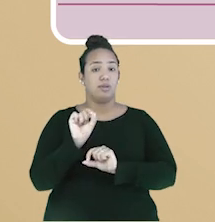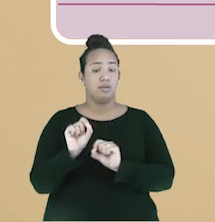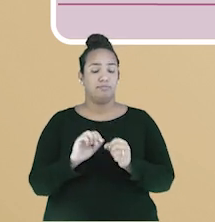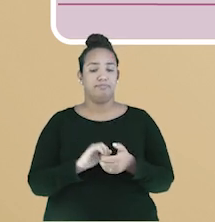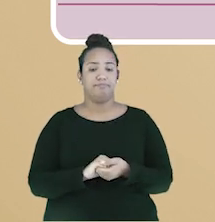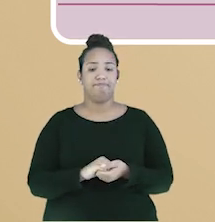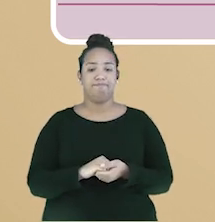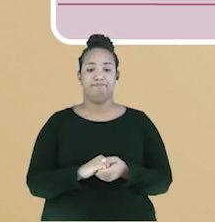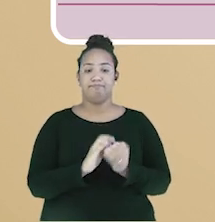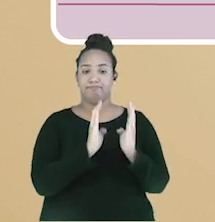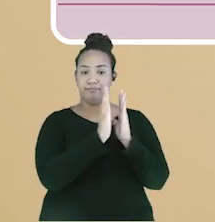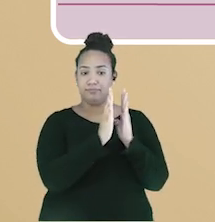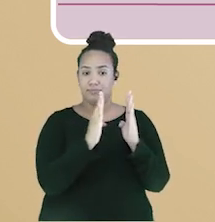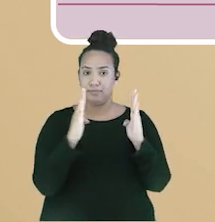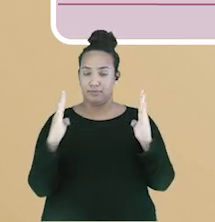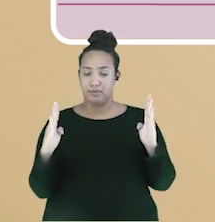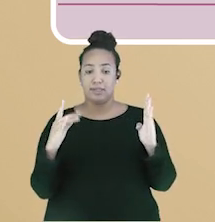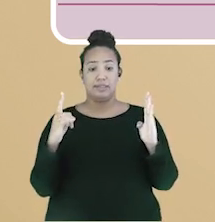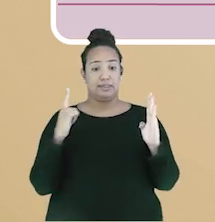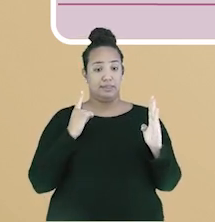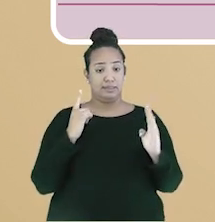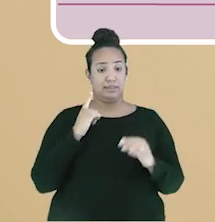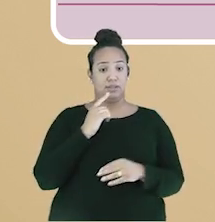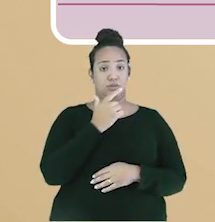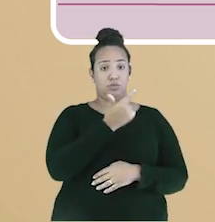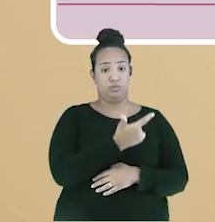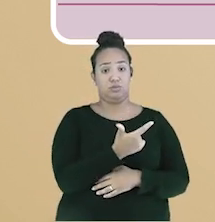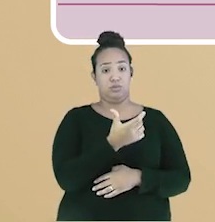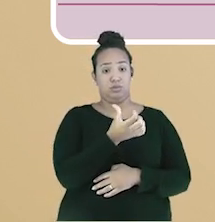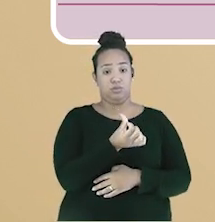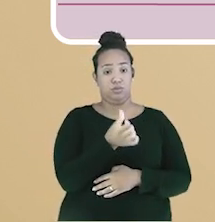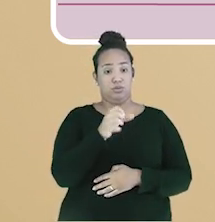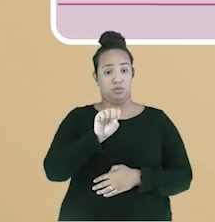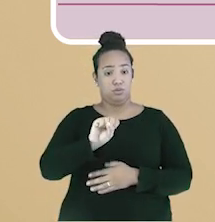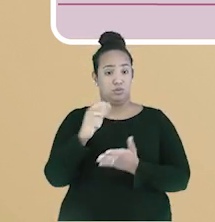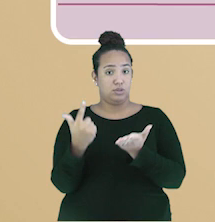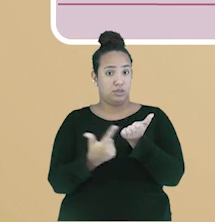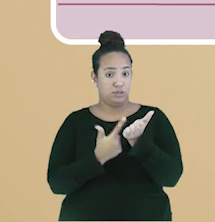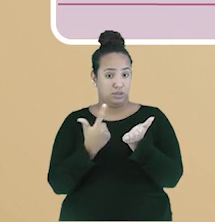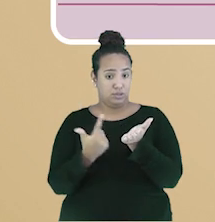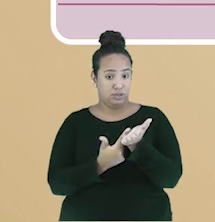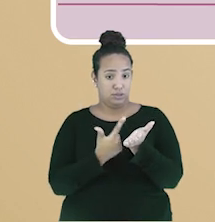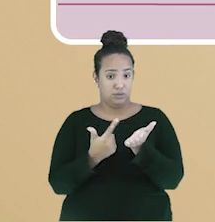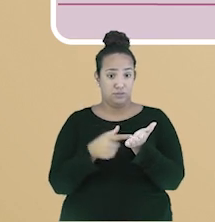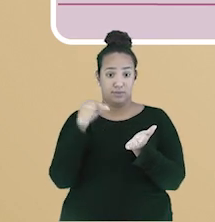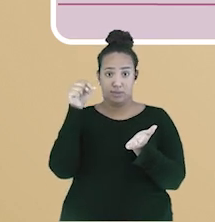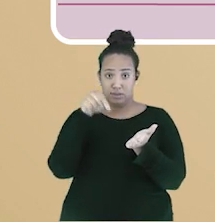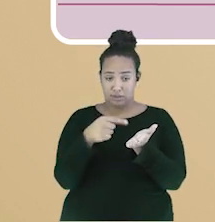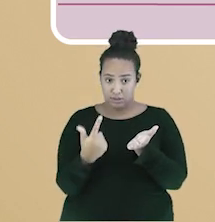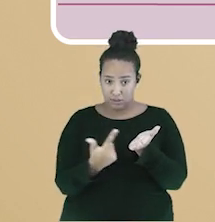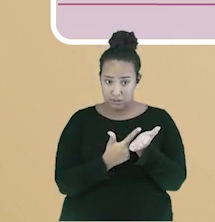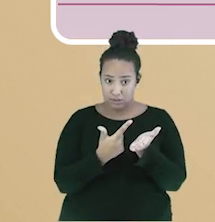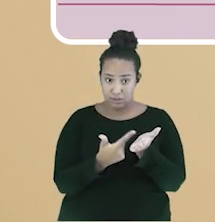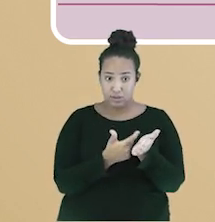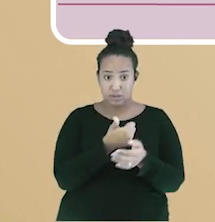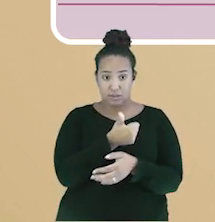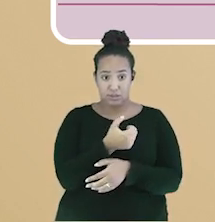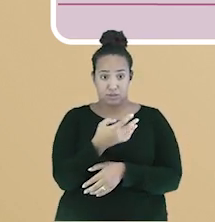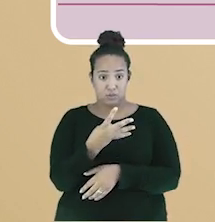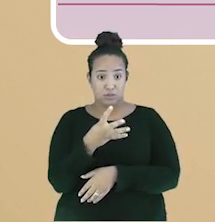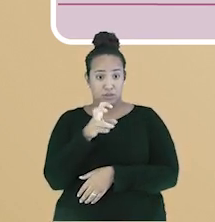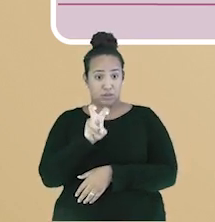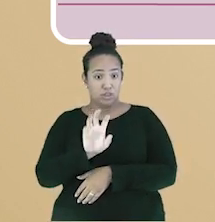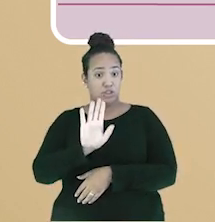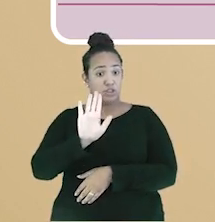na biblioteca há 268 livros. Desses, 145 já